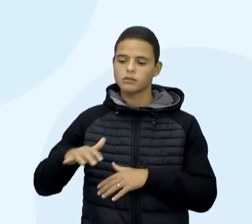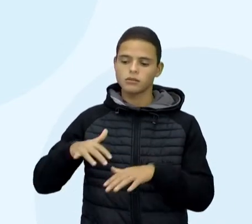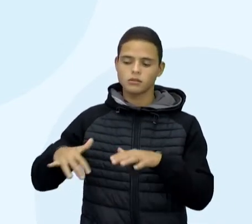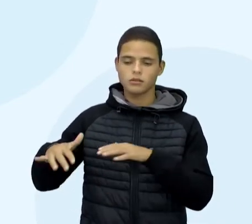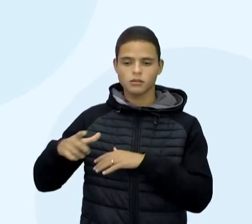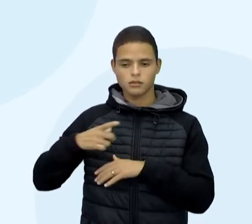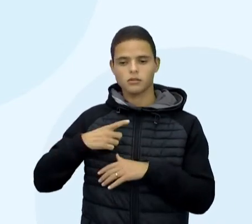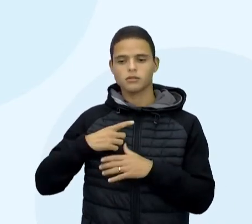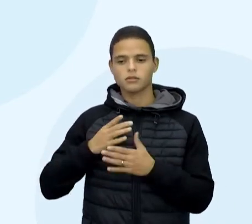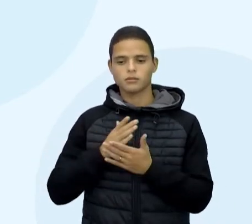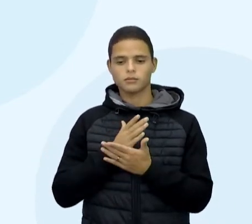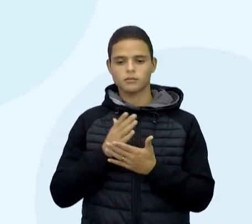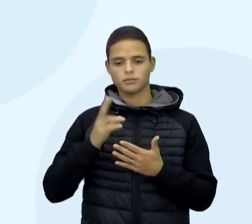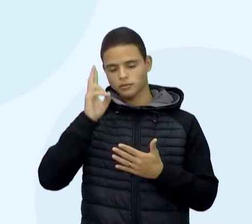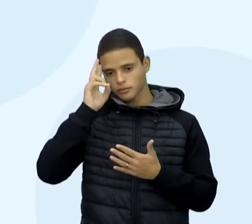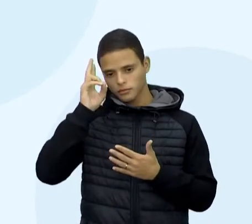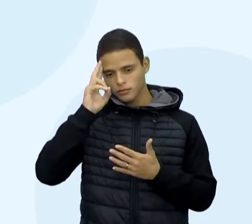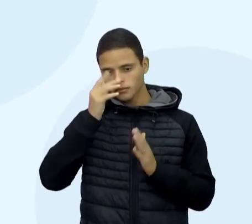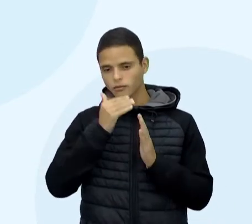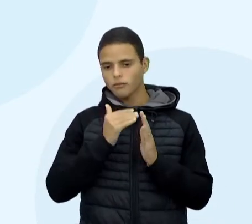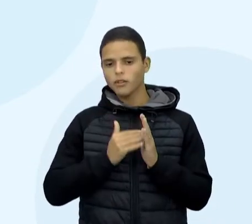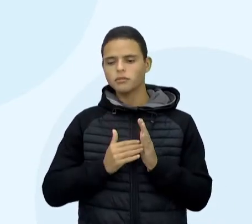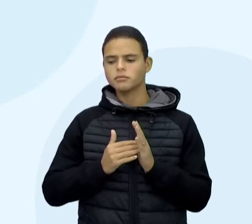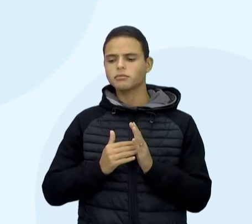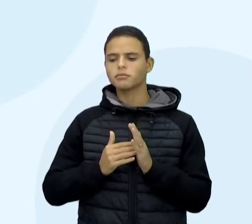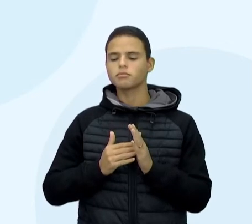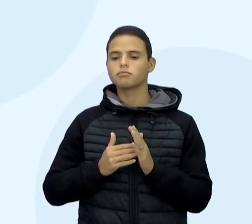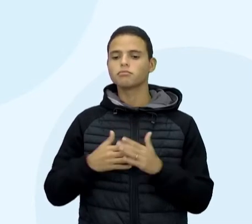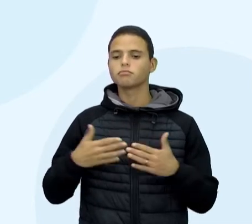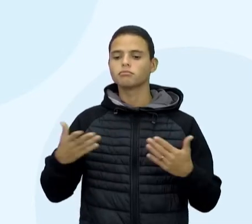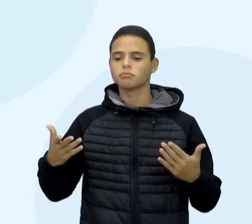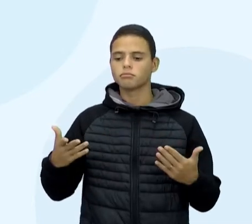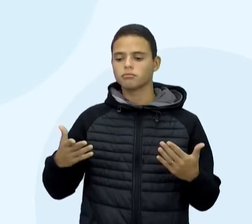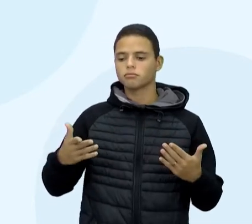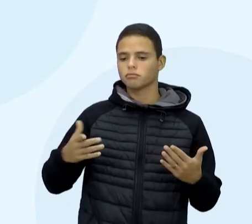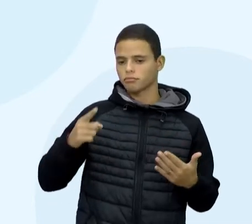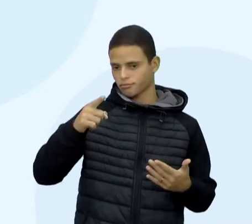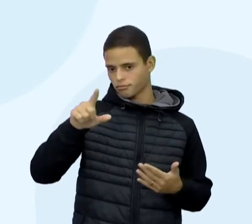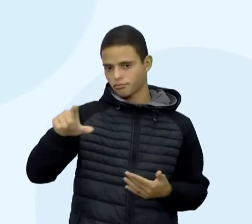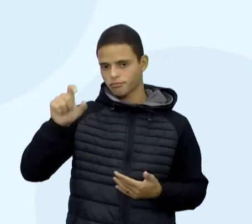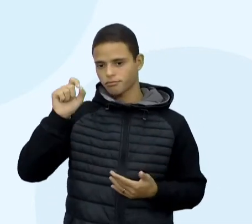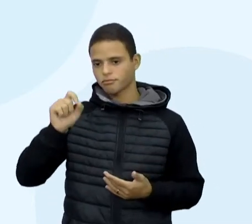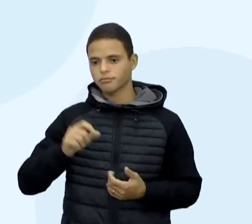possui patrimônios históricos? Quais são os patrimônios da região que você escolheu?